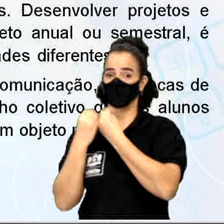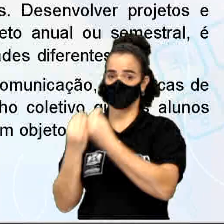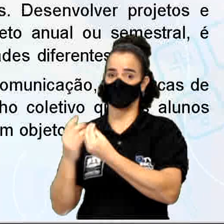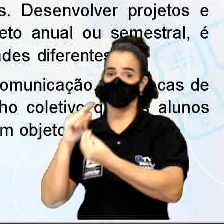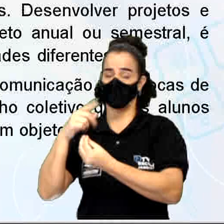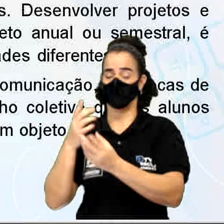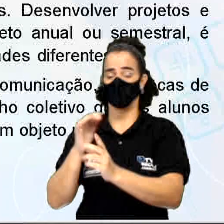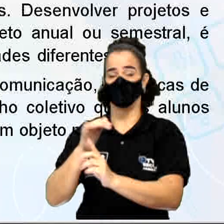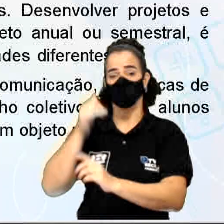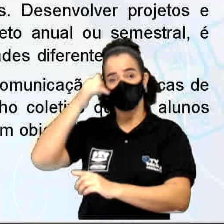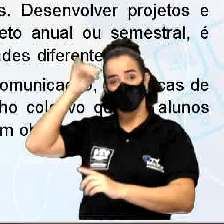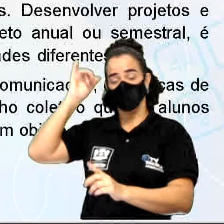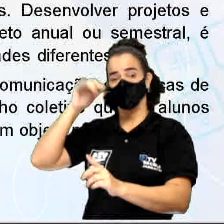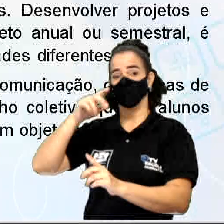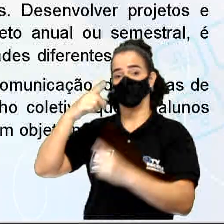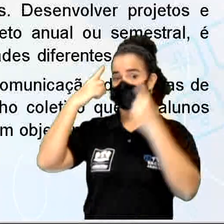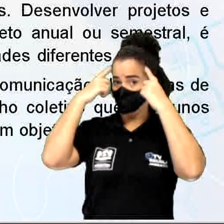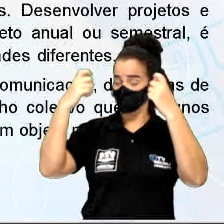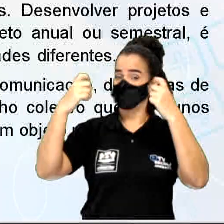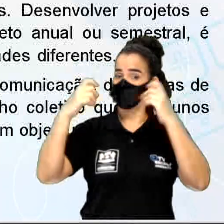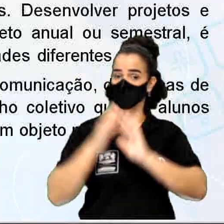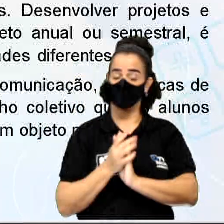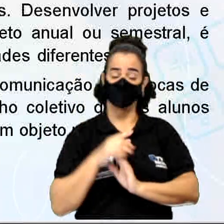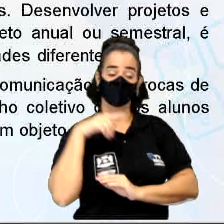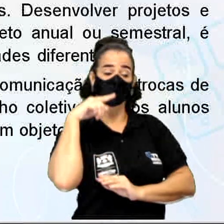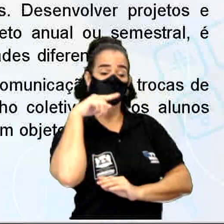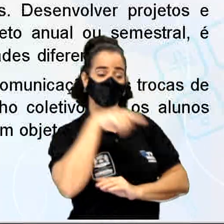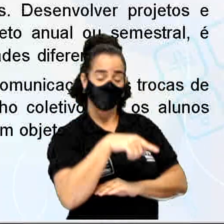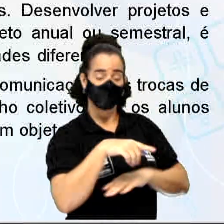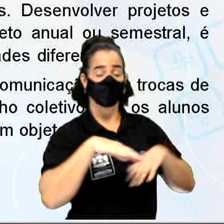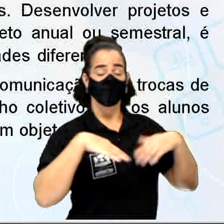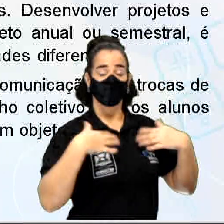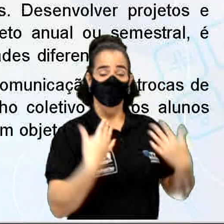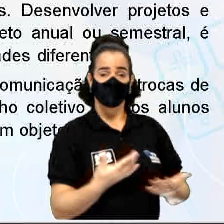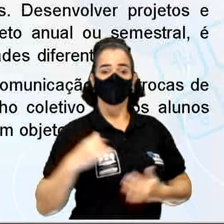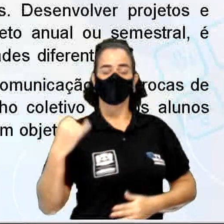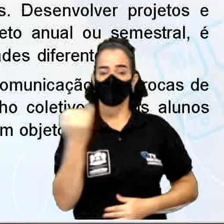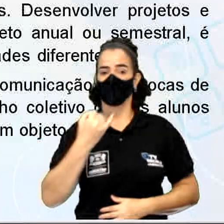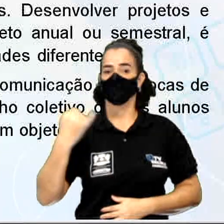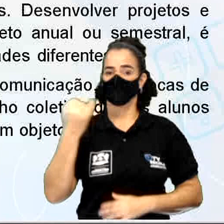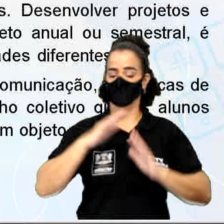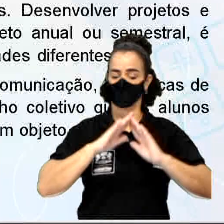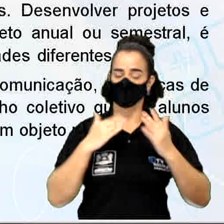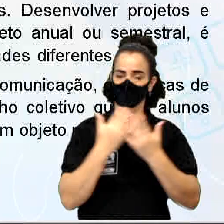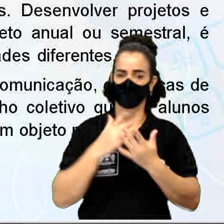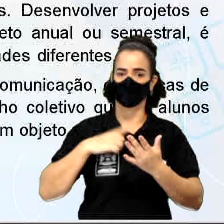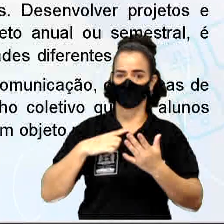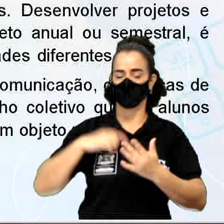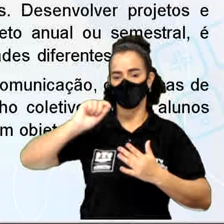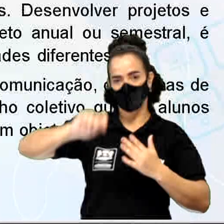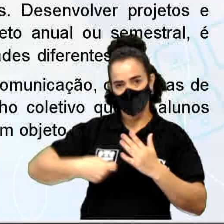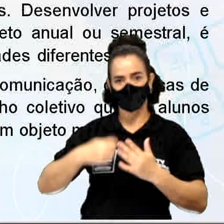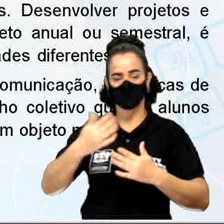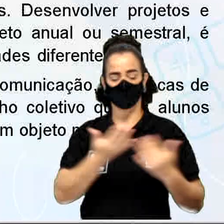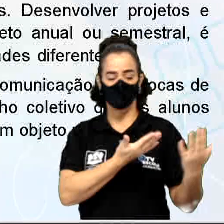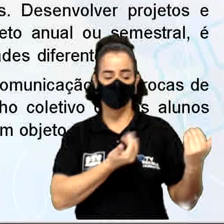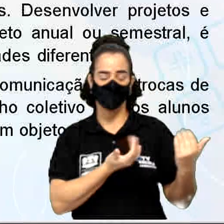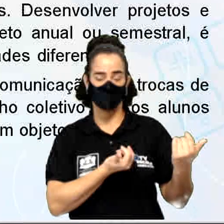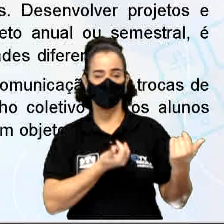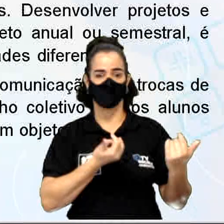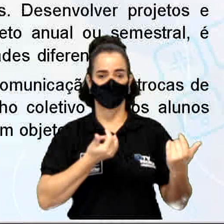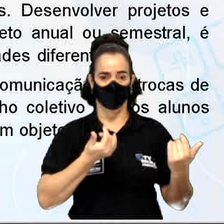esse tipo de violência. Nessa perspectiva, é importante que a escola ofereça oportunidades para que os jovens entendam